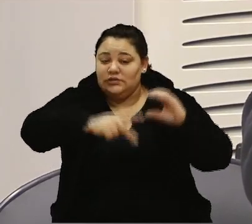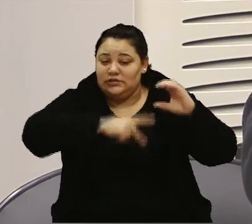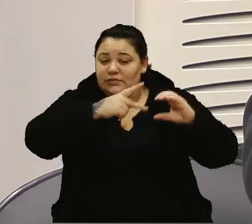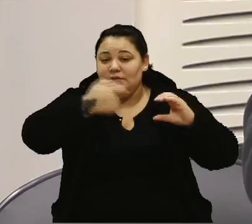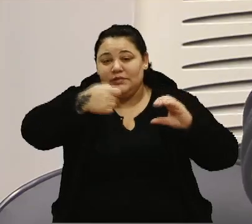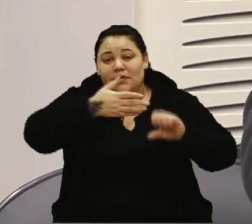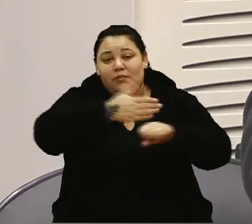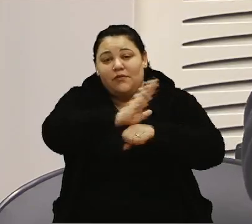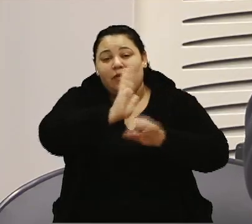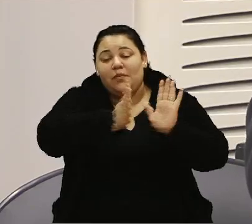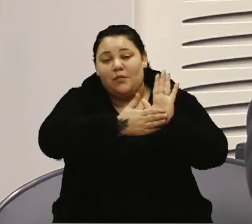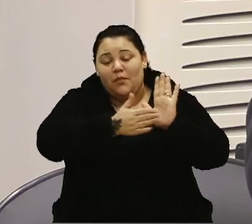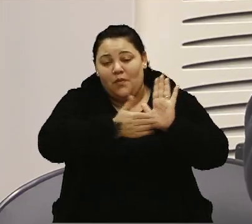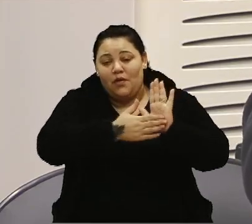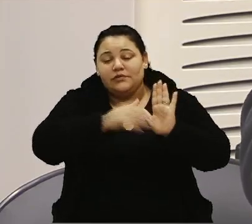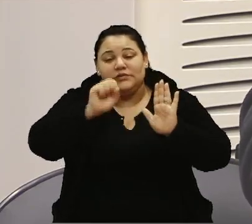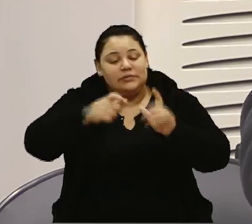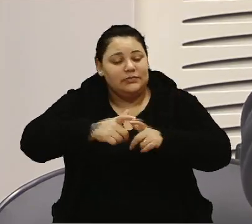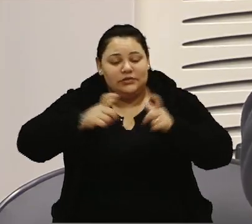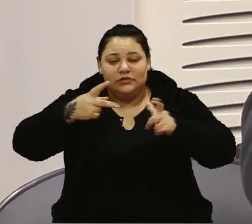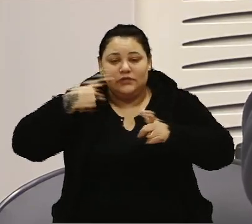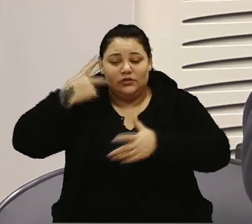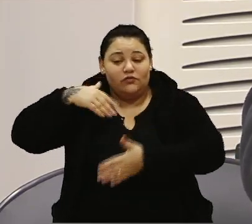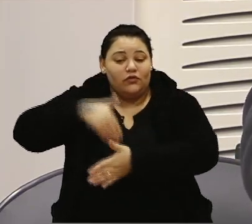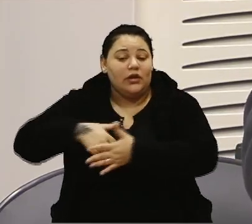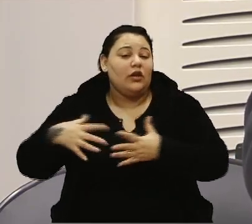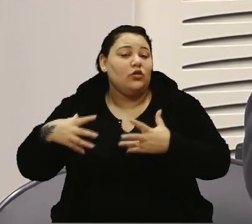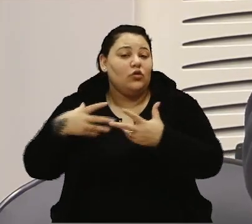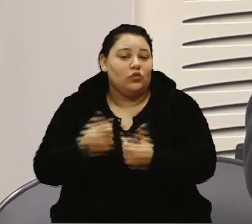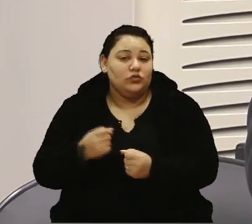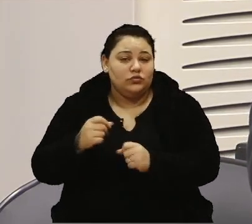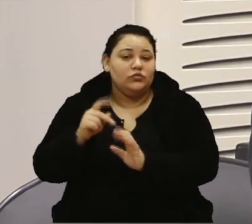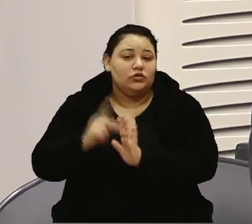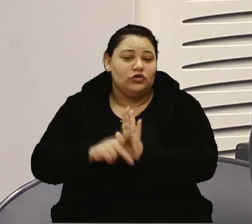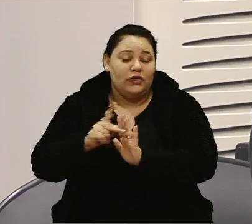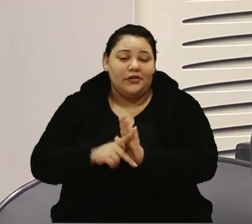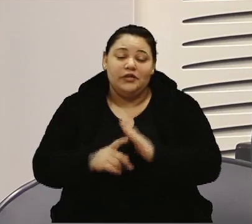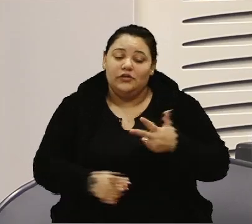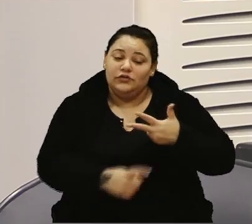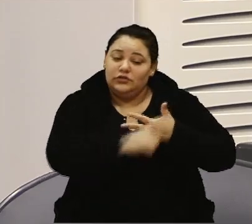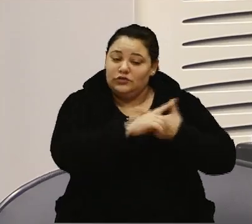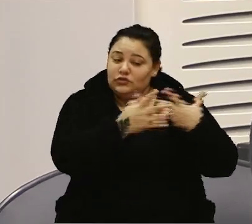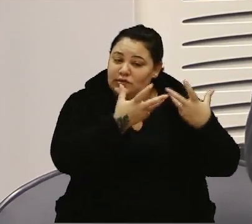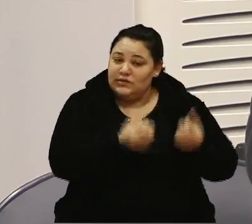essa proposta, essa moção por unanimidade e que o Poder Executivo se convença